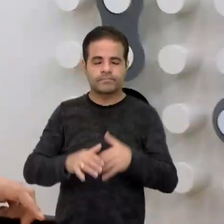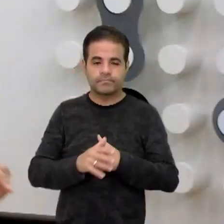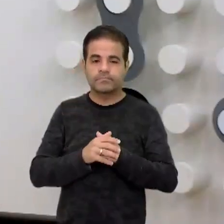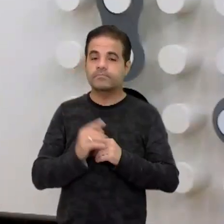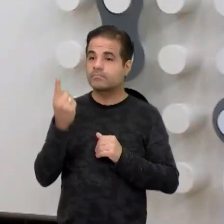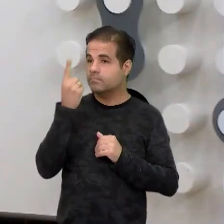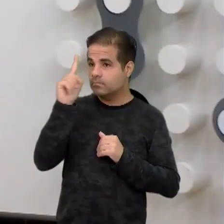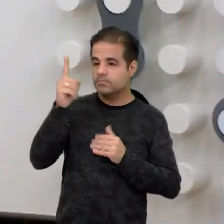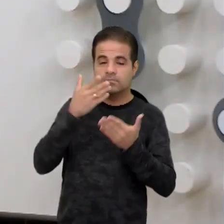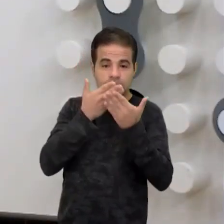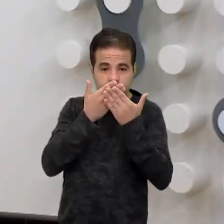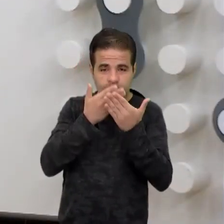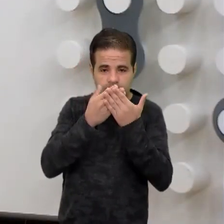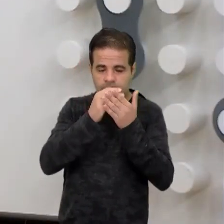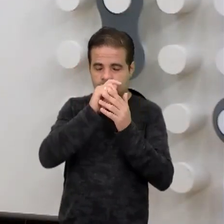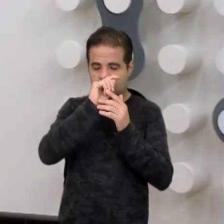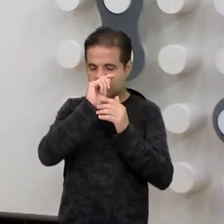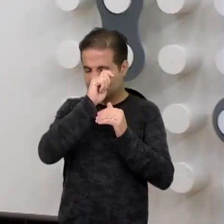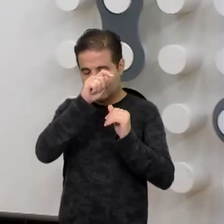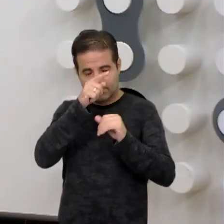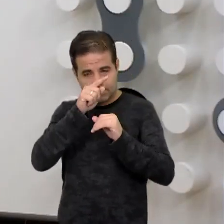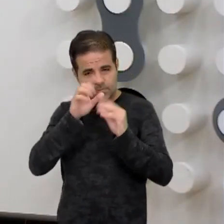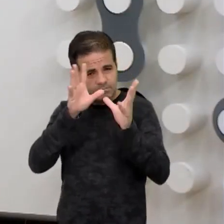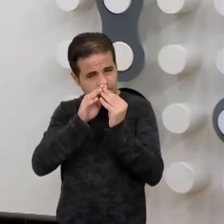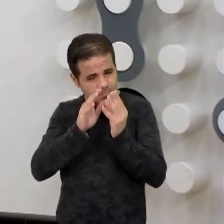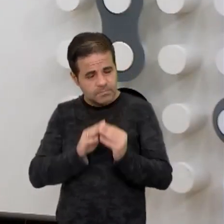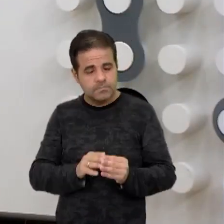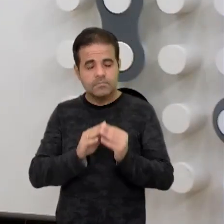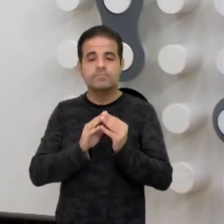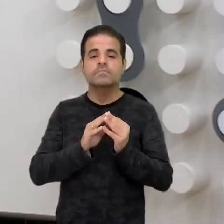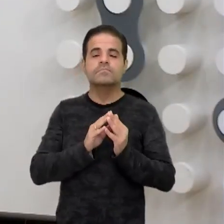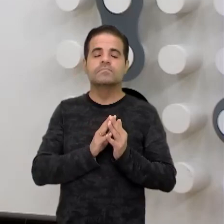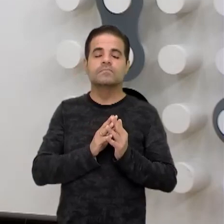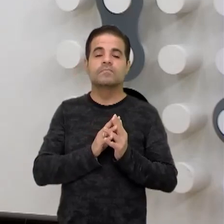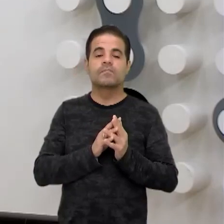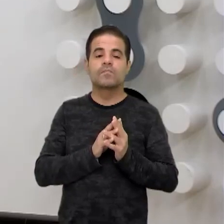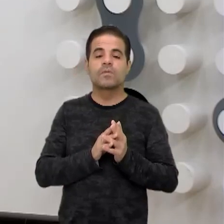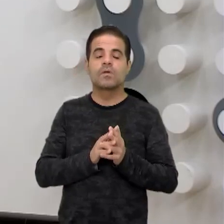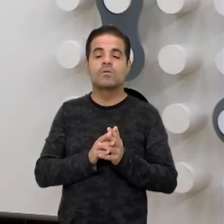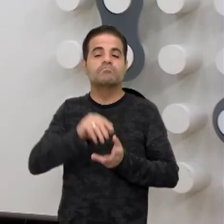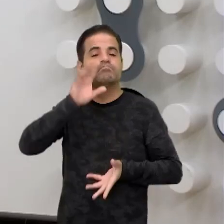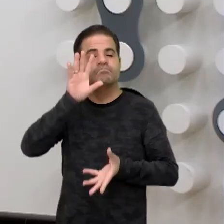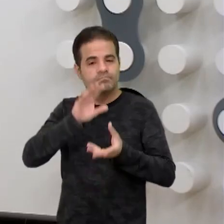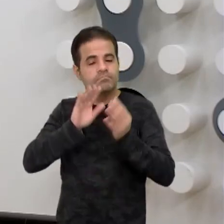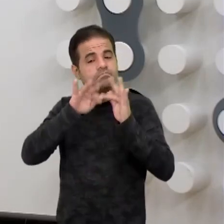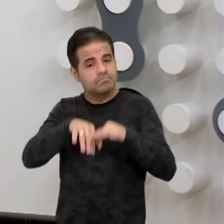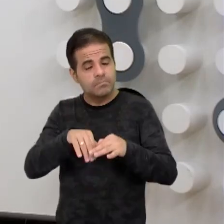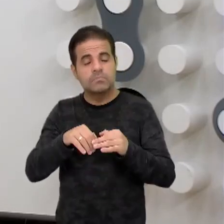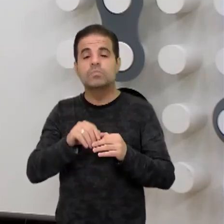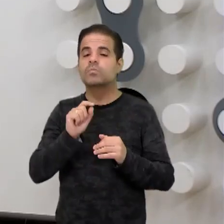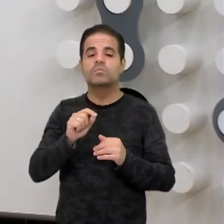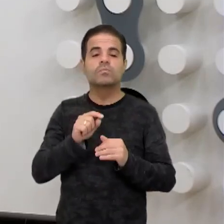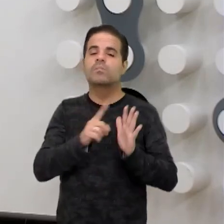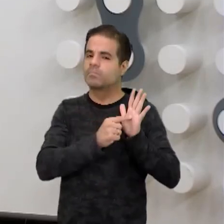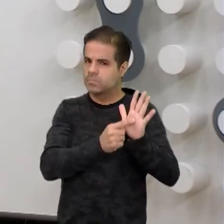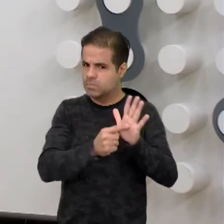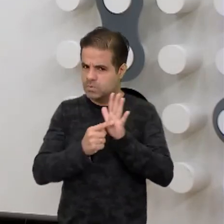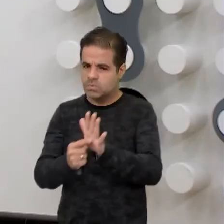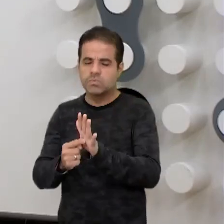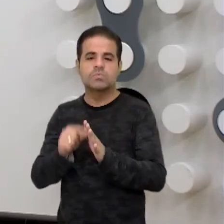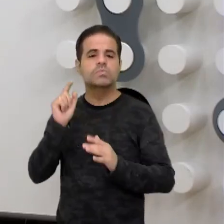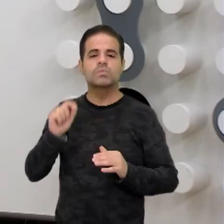Na última aula eu fiz uma sistematização, uma conclusão, que foi,